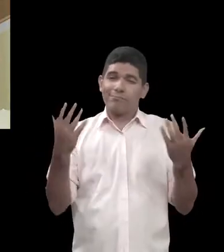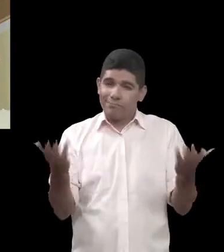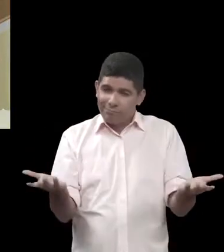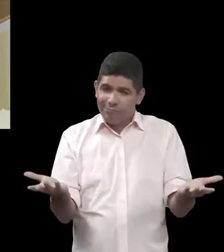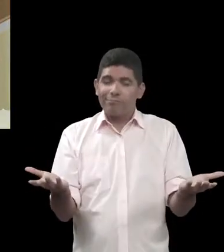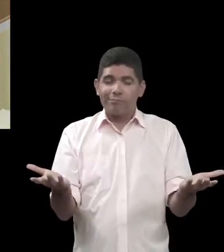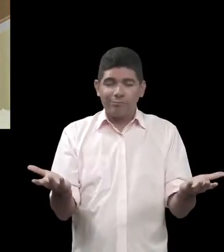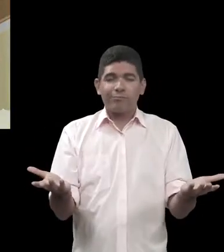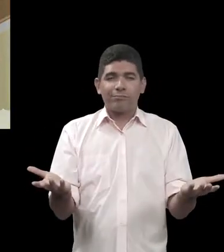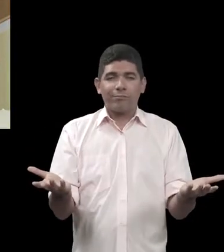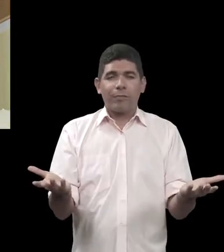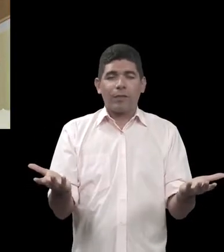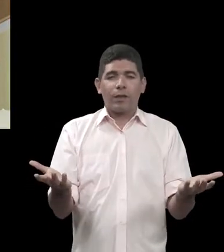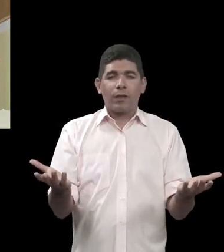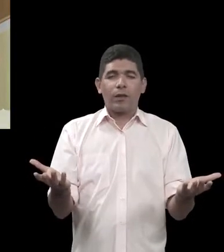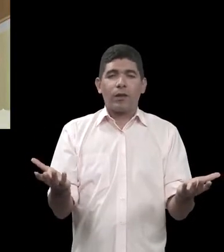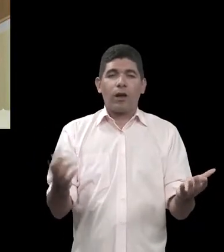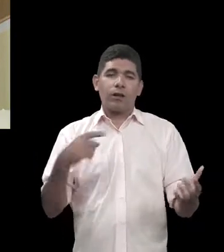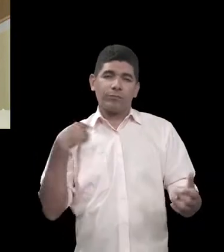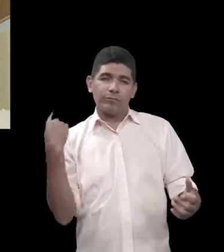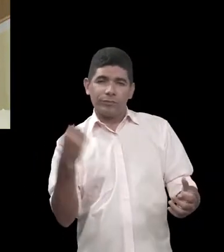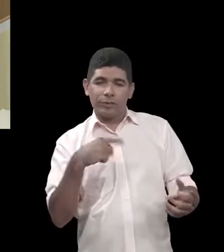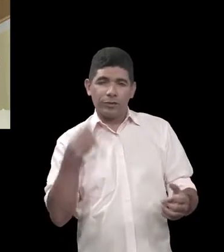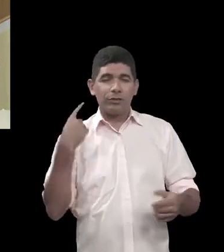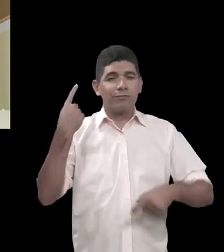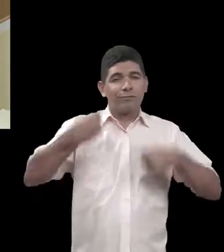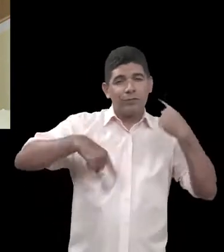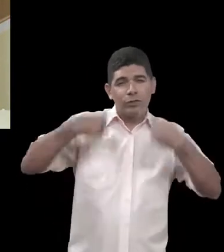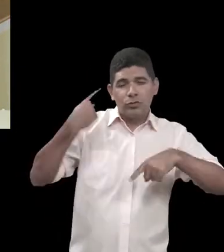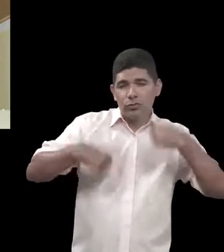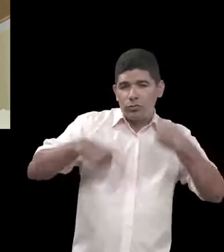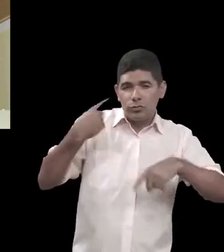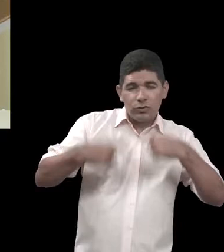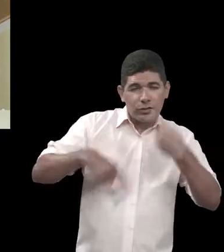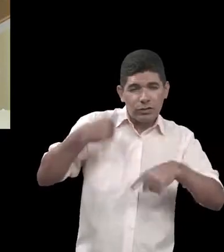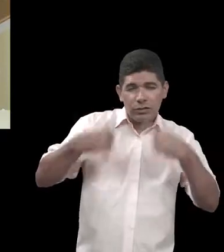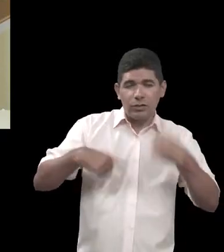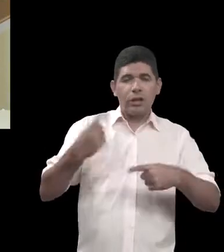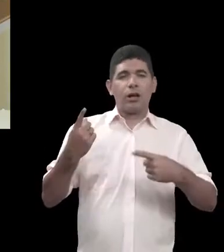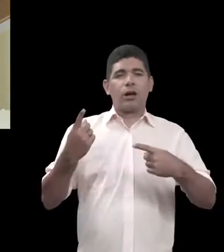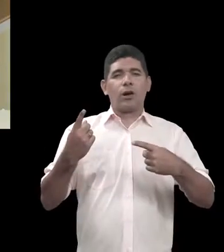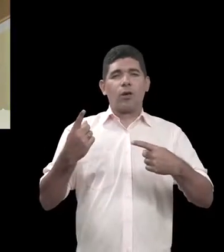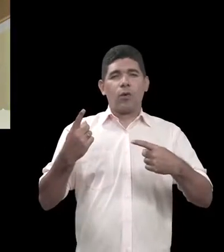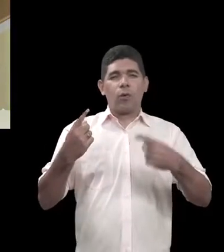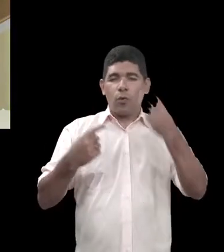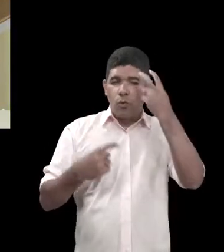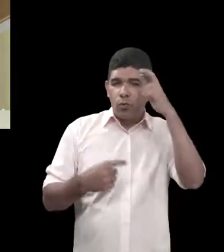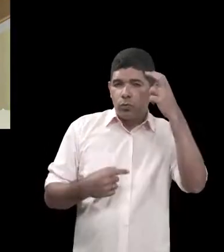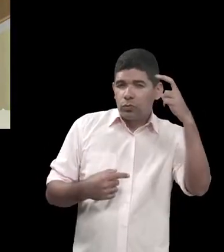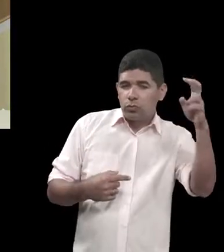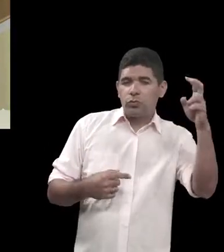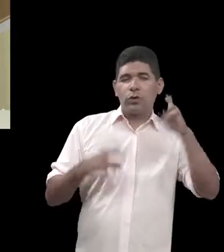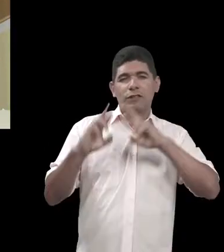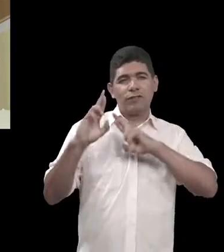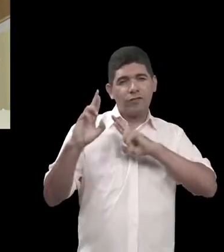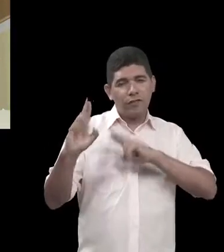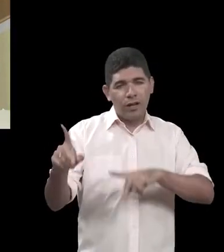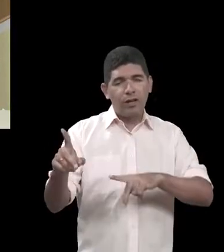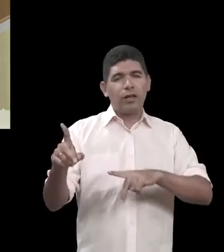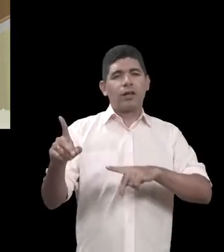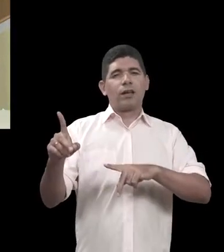gente tem discussões interessantíssimas a respeito de cultura, diferenças culturais entre surdos e